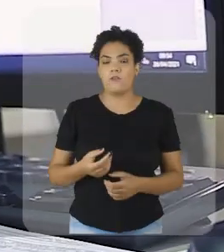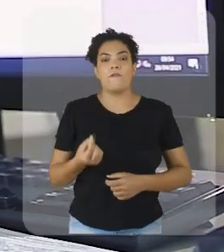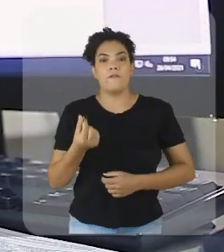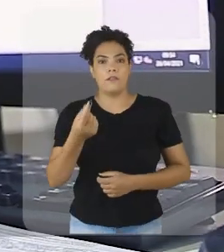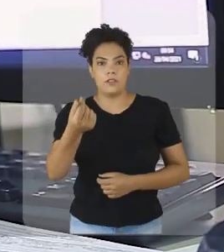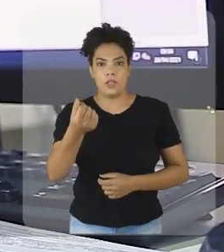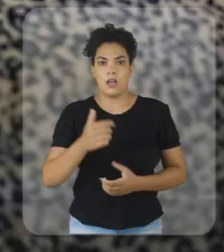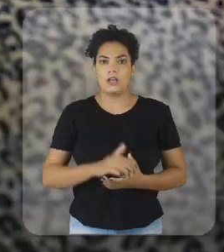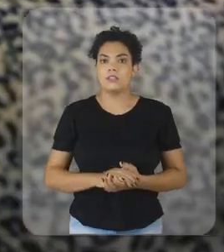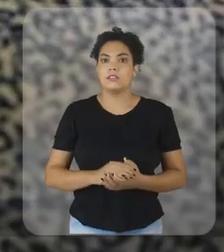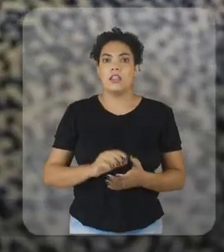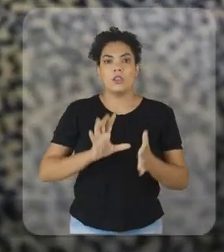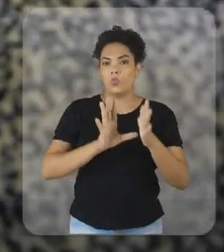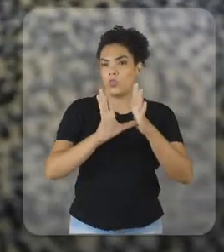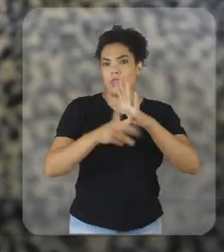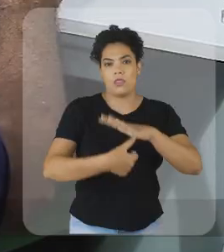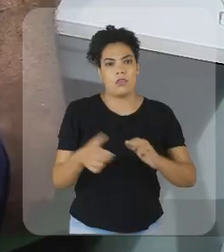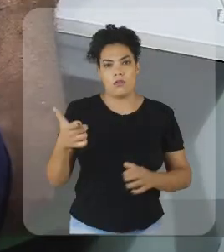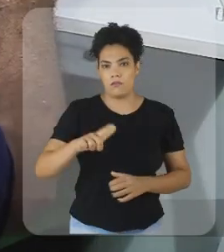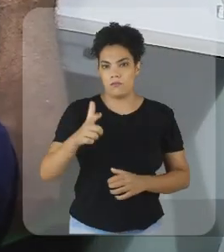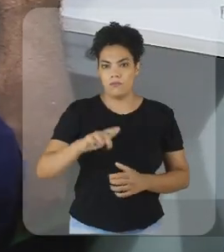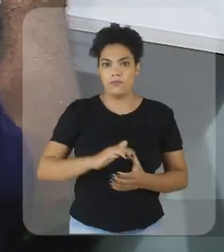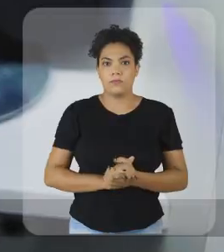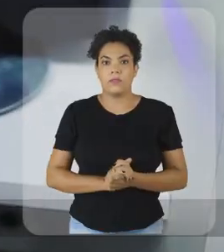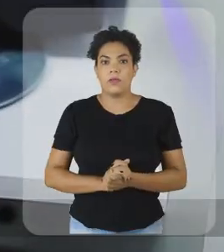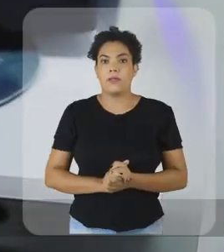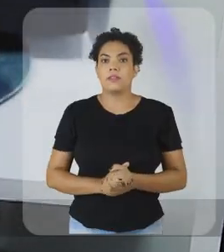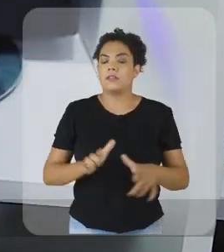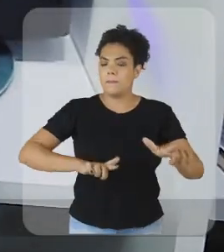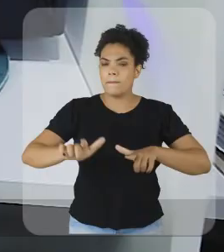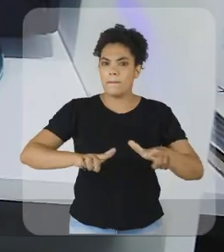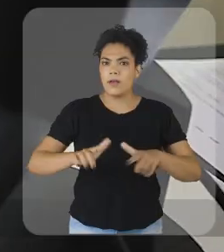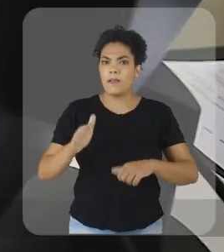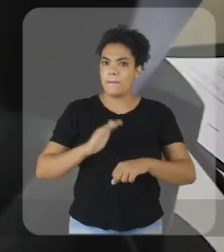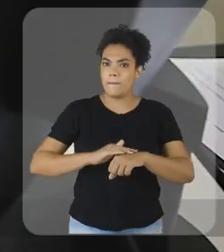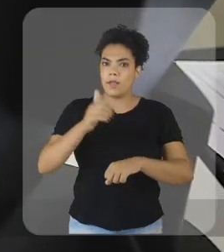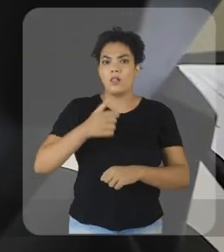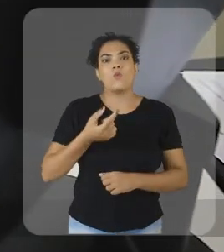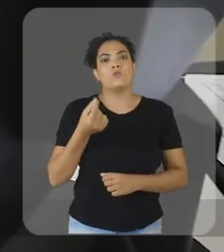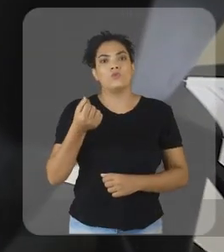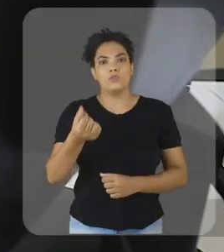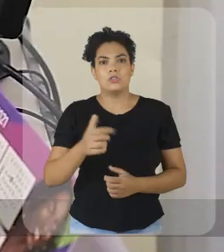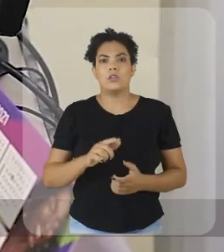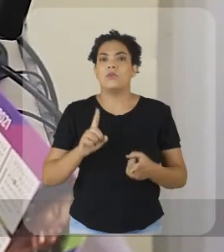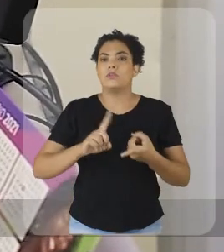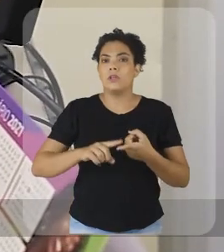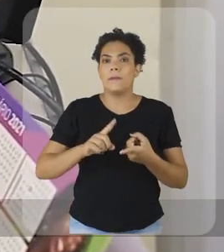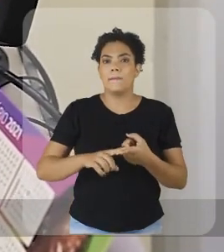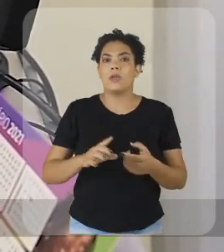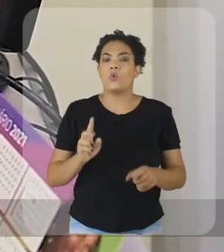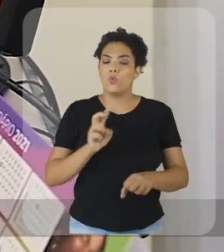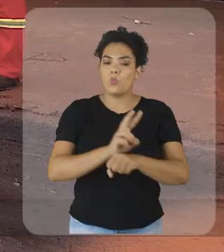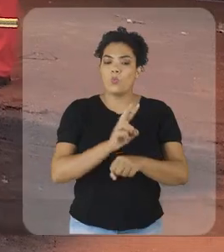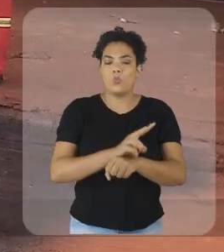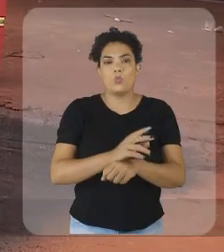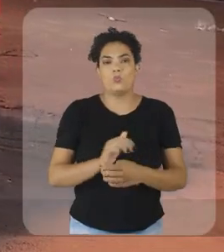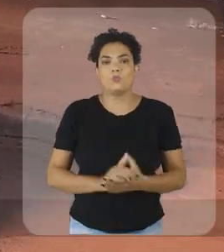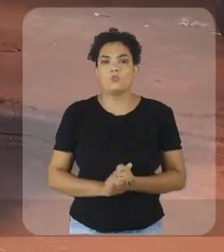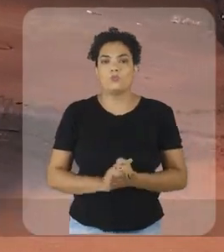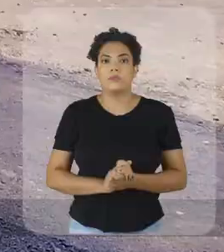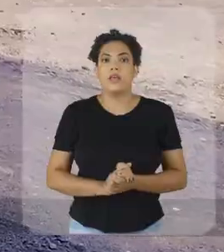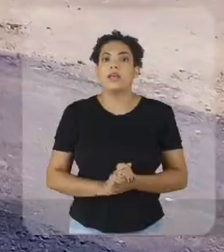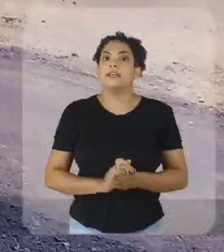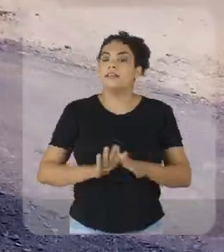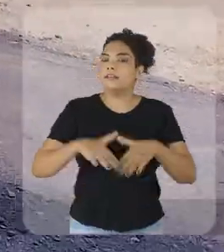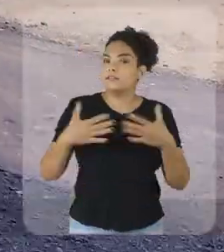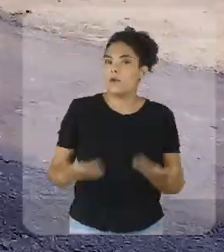para evitar desperdícios e desvios, trabalha para melhorar a receita e diminuir despesas desnecessárias. E assim